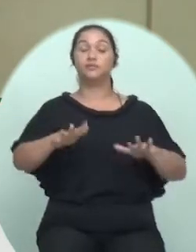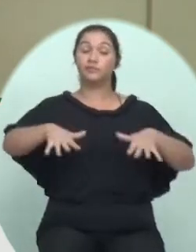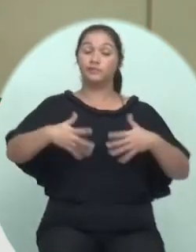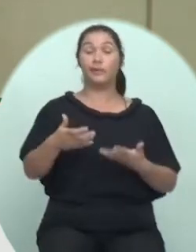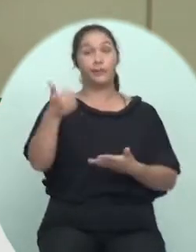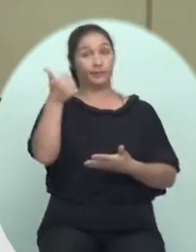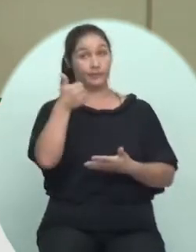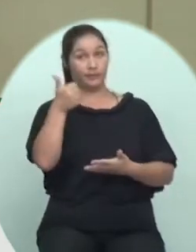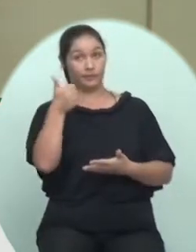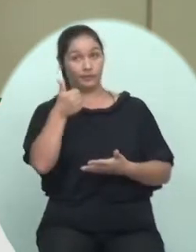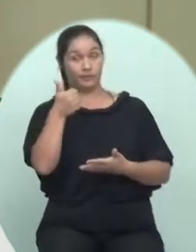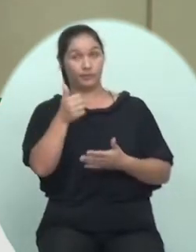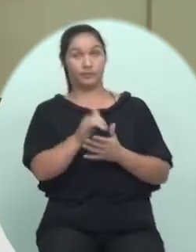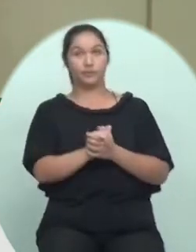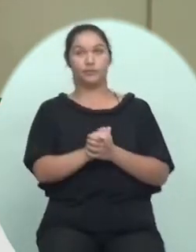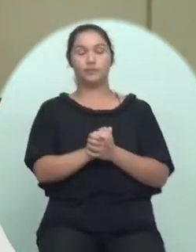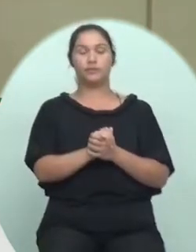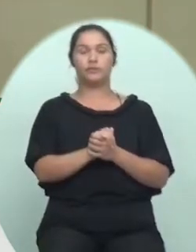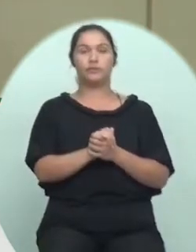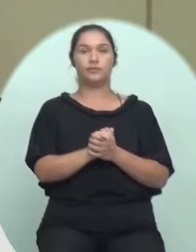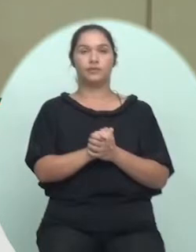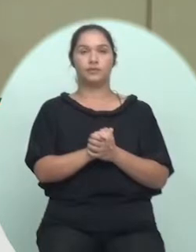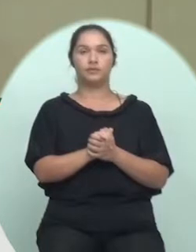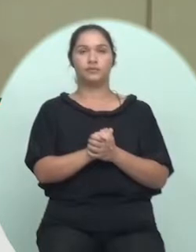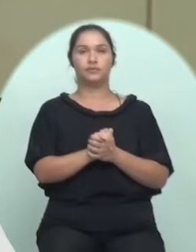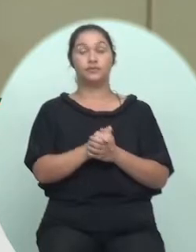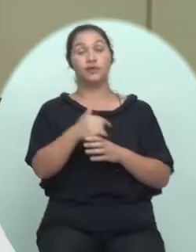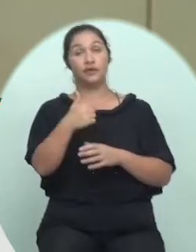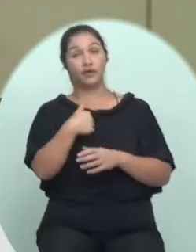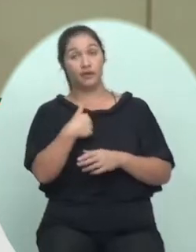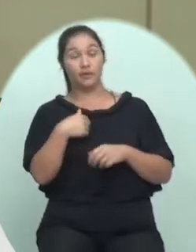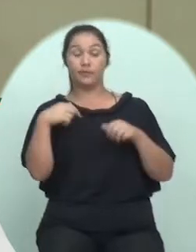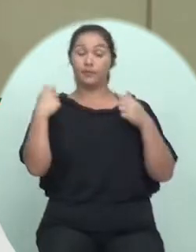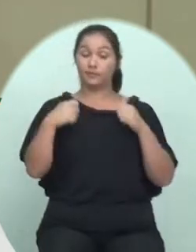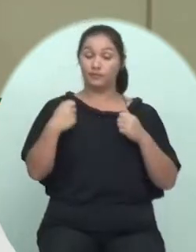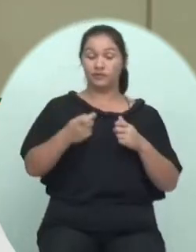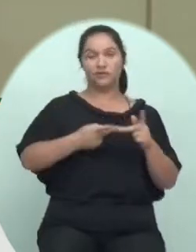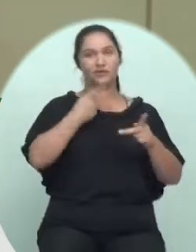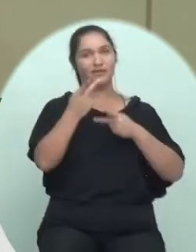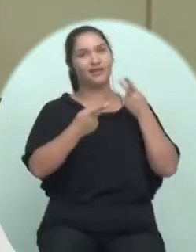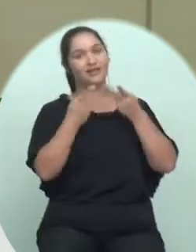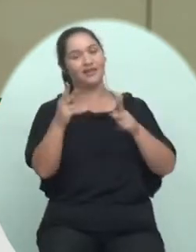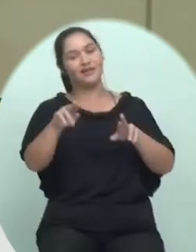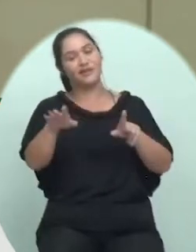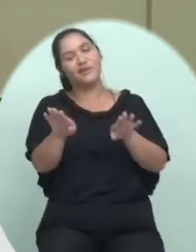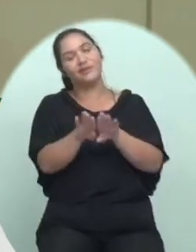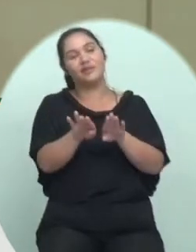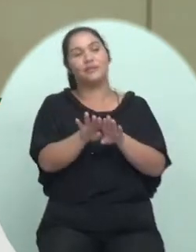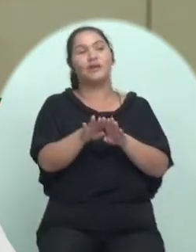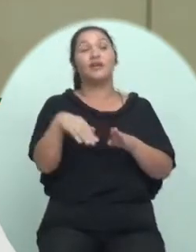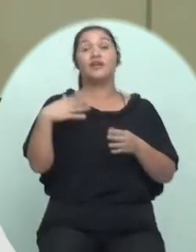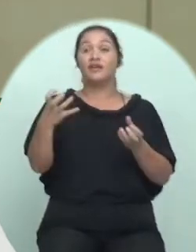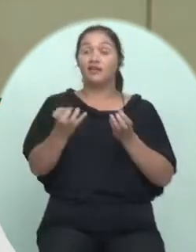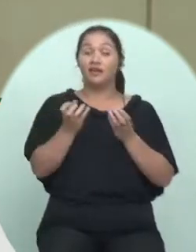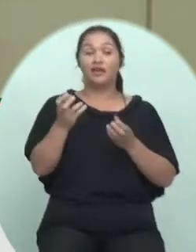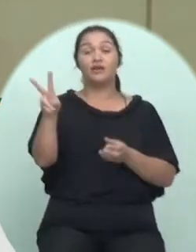Primeiramente, eu também não poderia deixar de desejar a todos os vereadores,